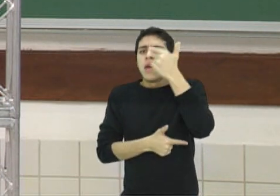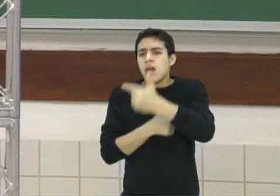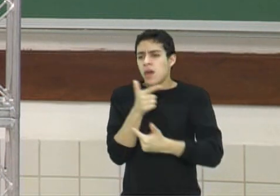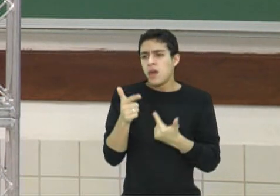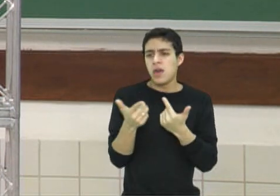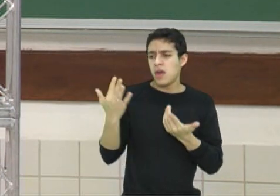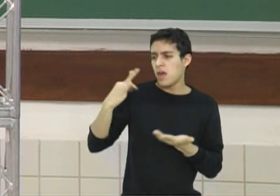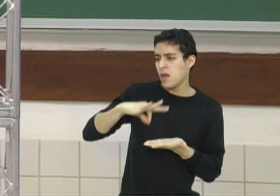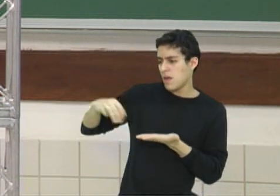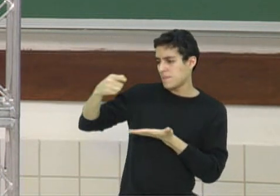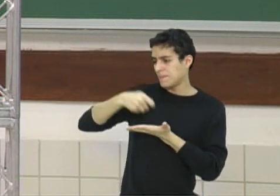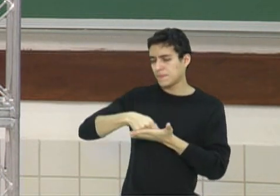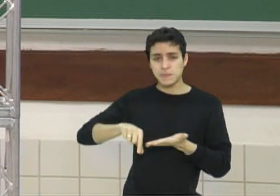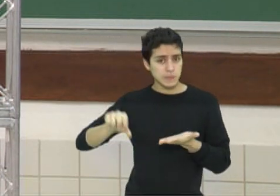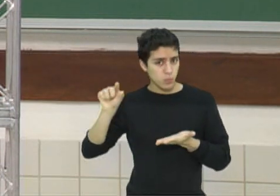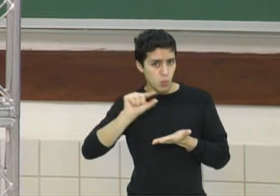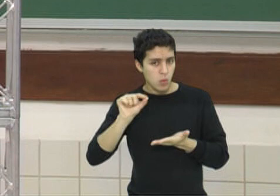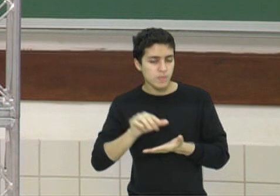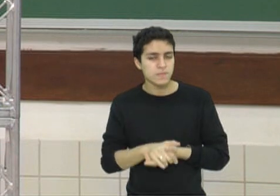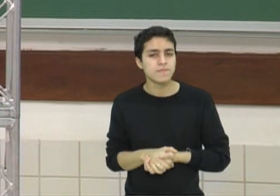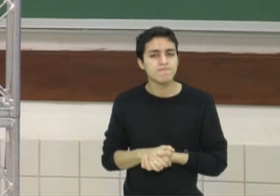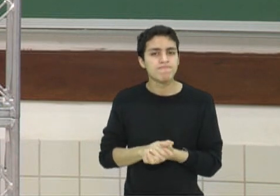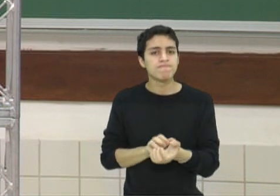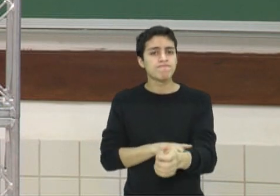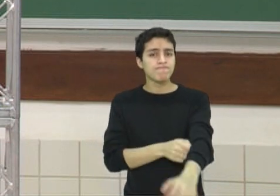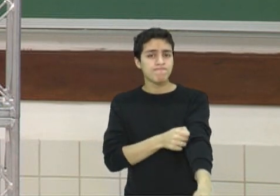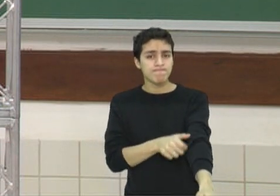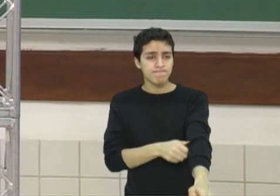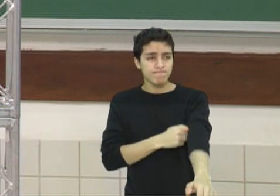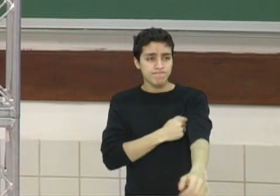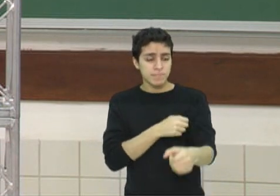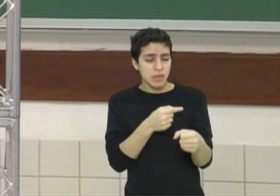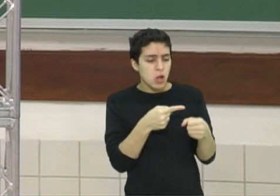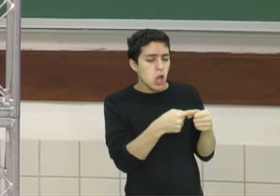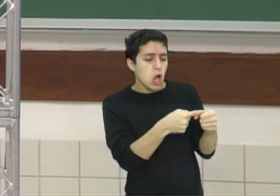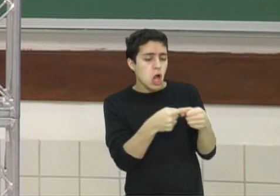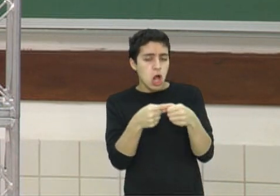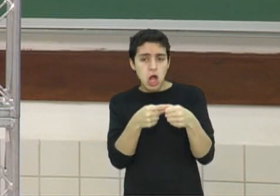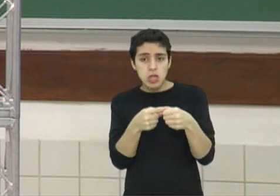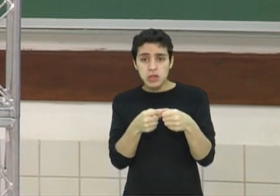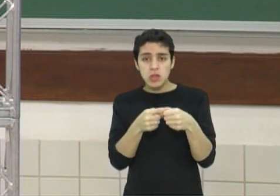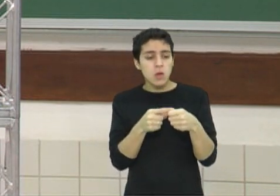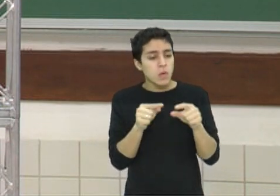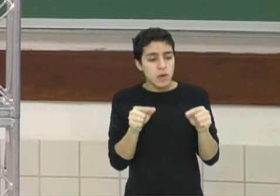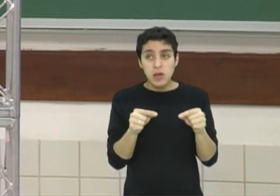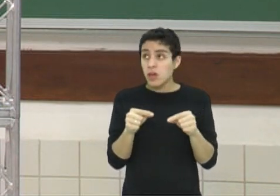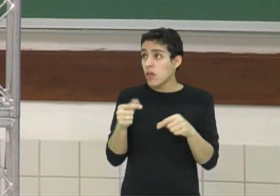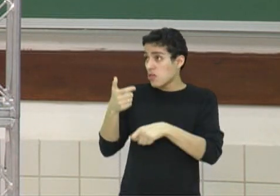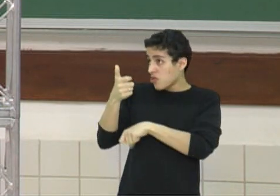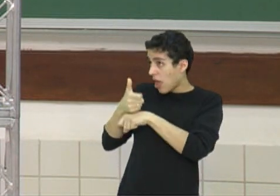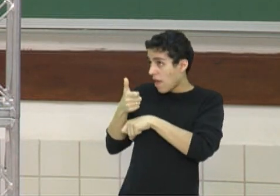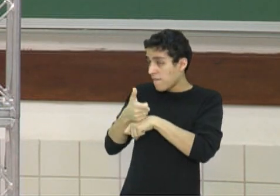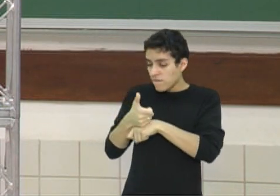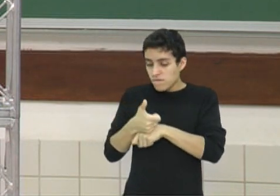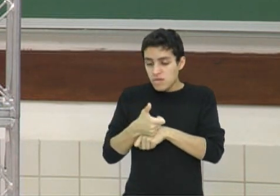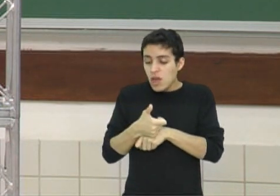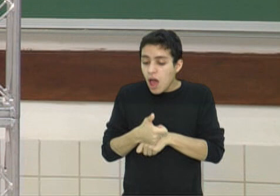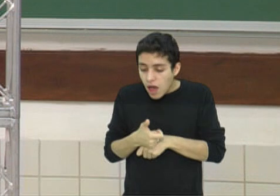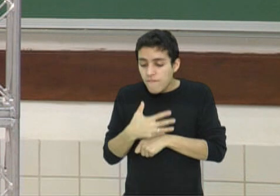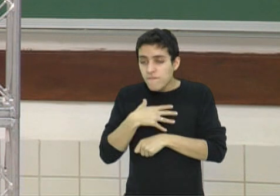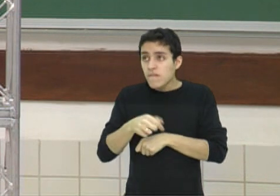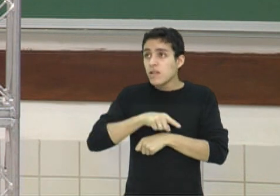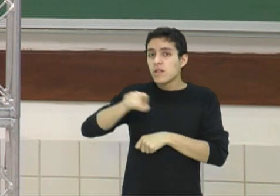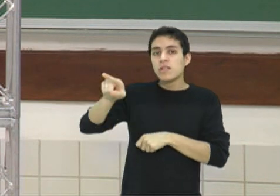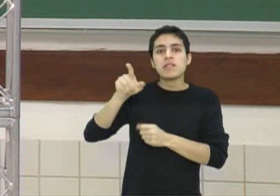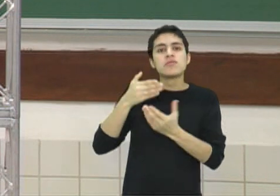menos. E, nesse interior, os filhos desses coronéis iam para a Europa estudar e aprender sobre cultura, enquanto